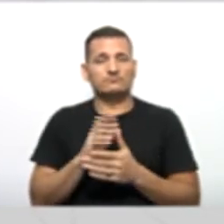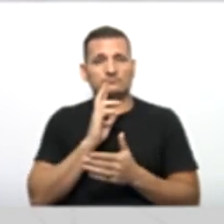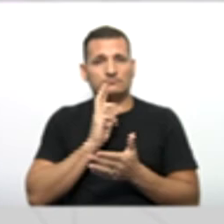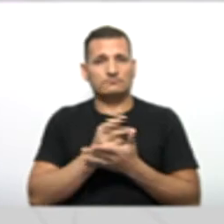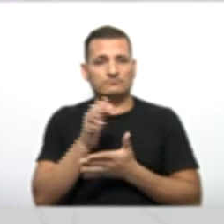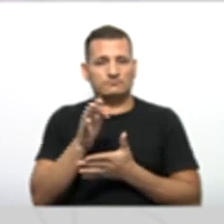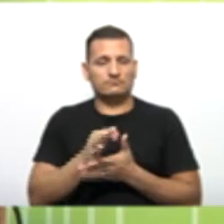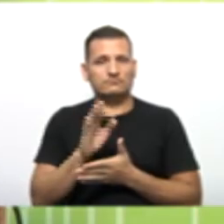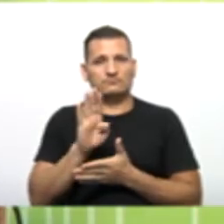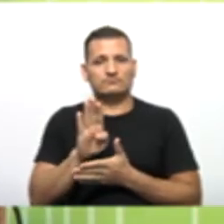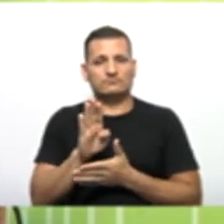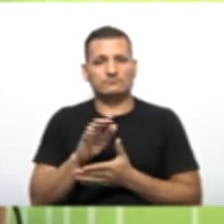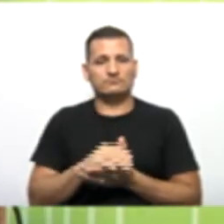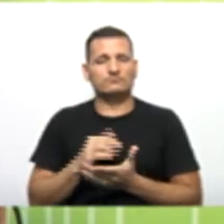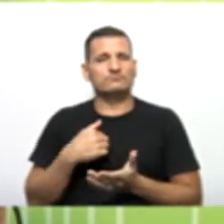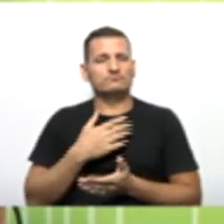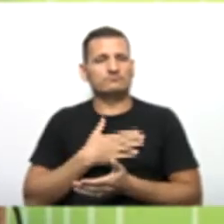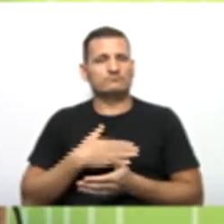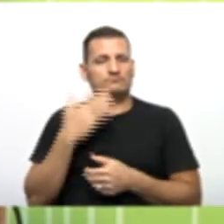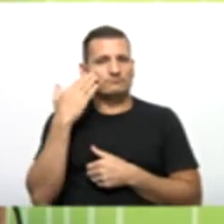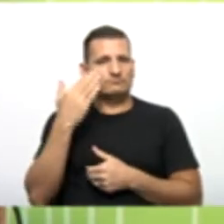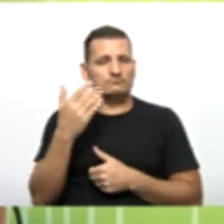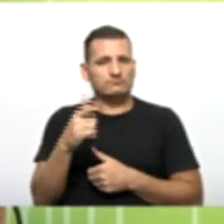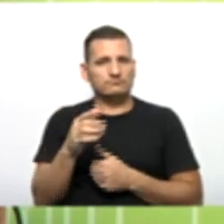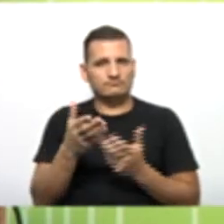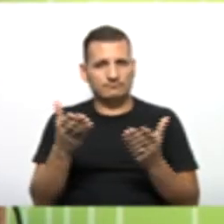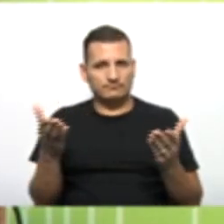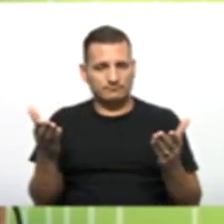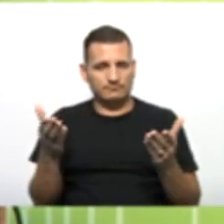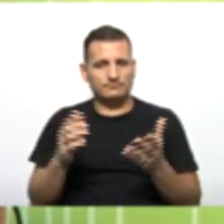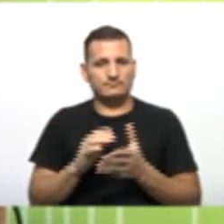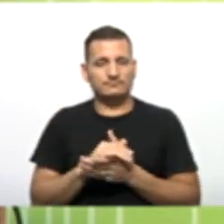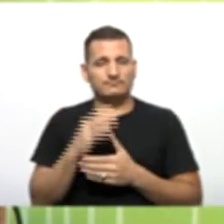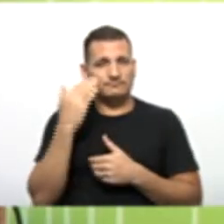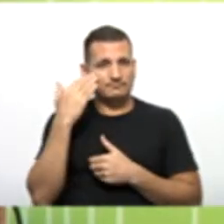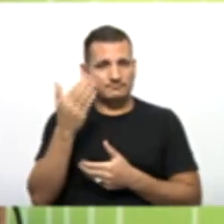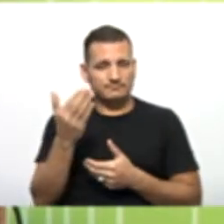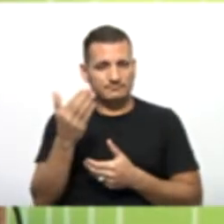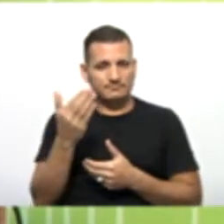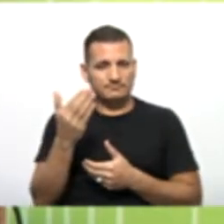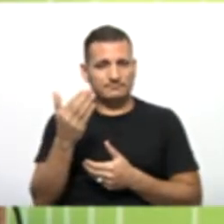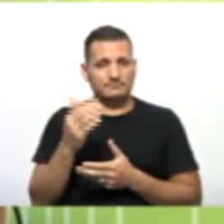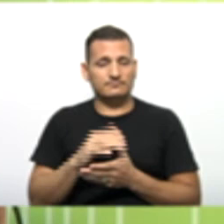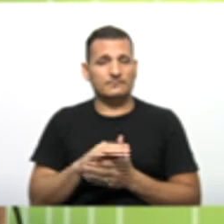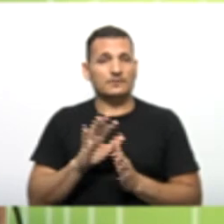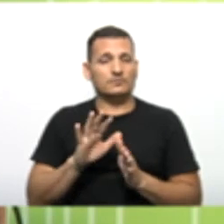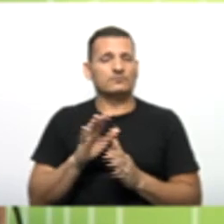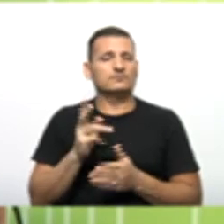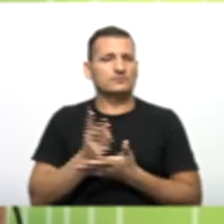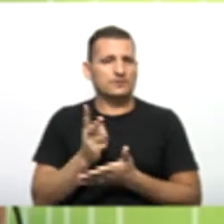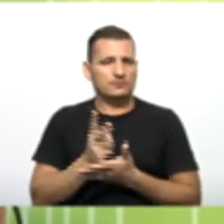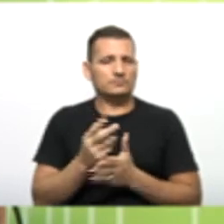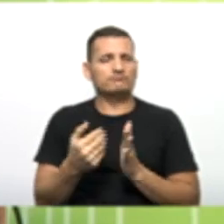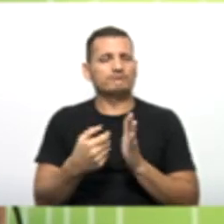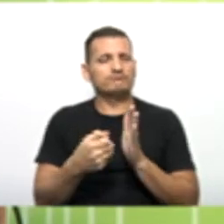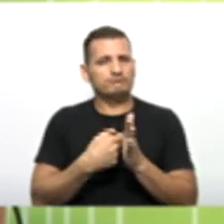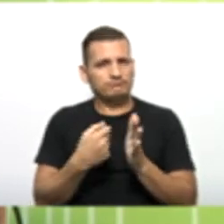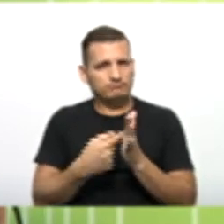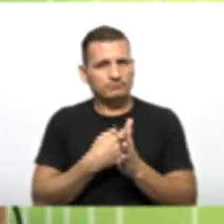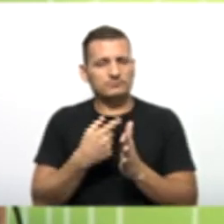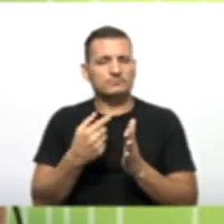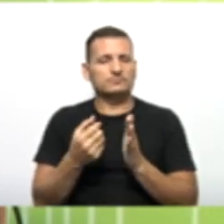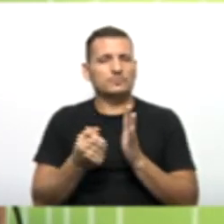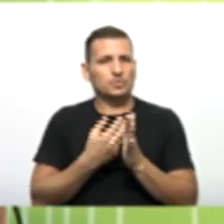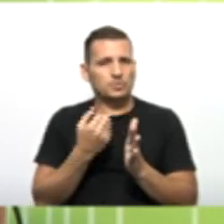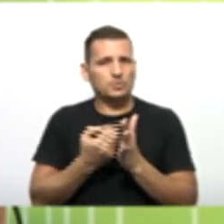B. Então, eu gostaria de agradecer mais uma vez a participação de vocês. Muito obrigado. Não deixem de participar. Não deixem de tirar